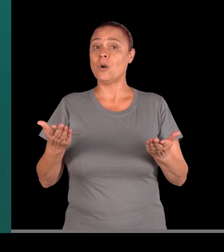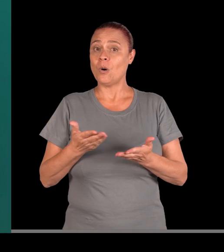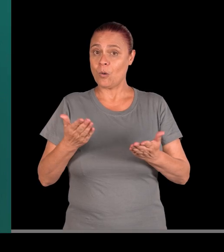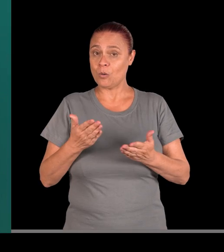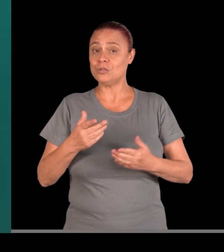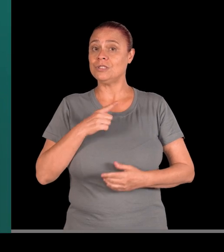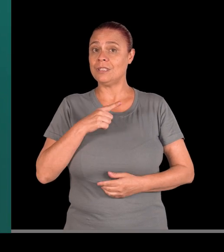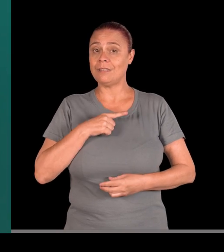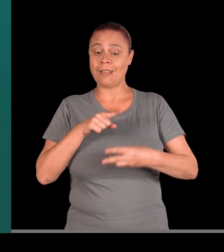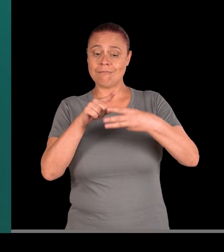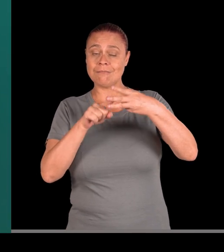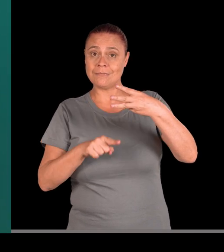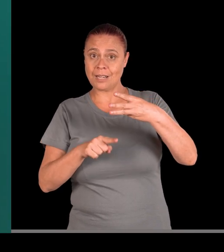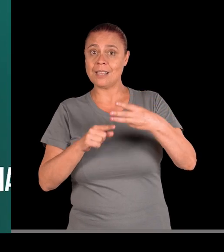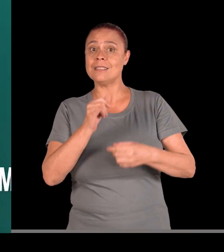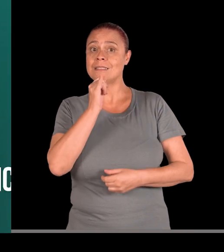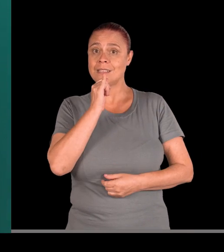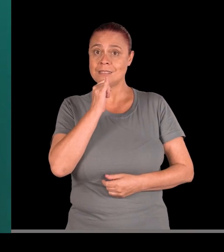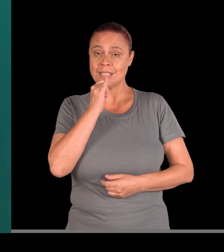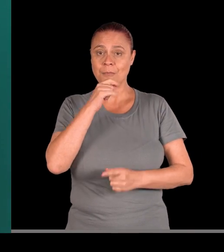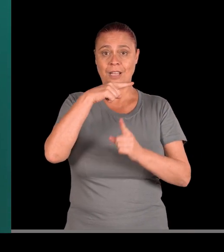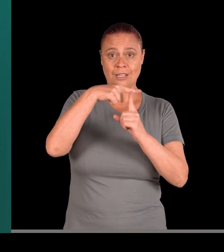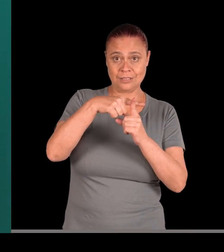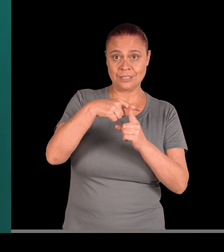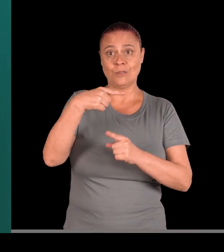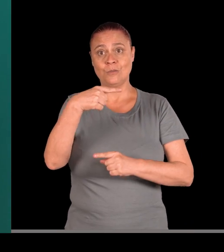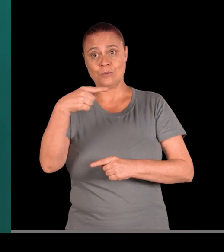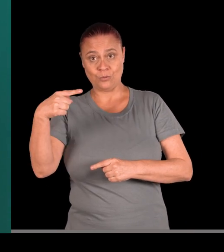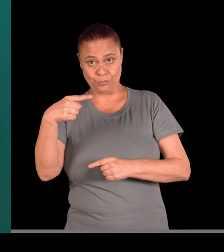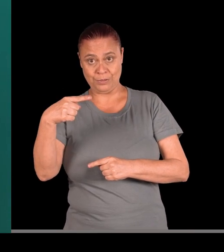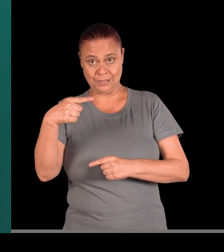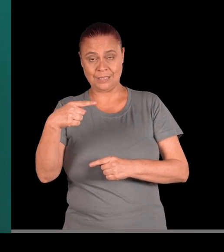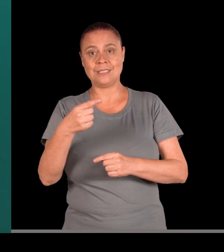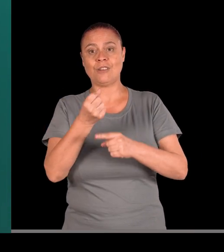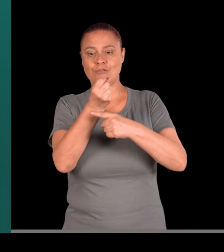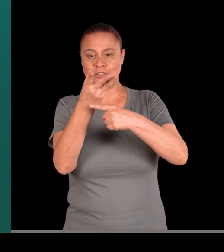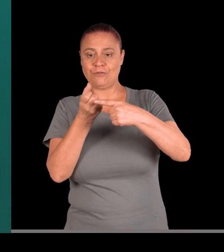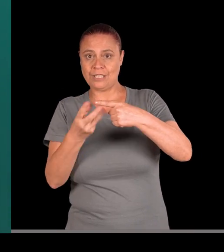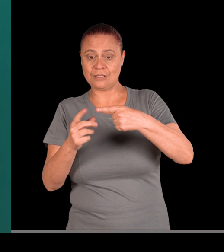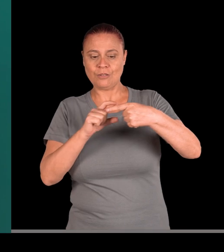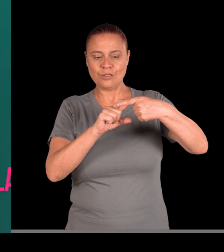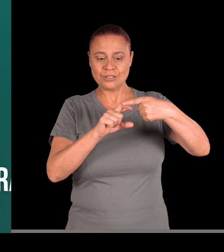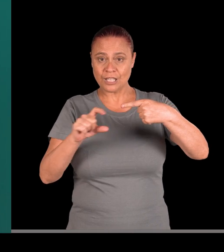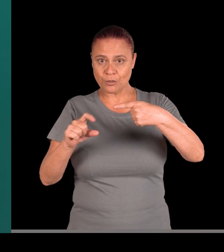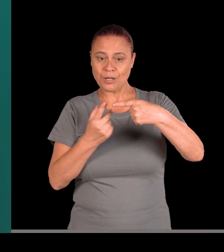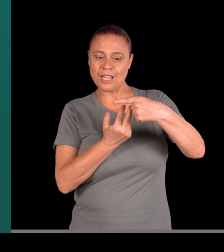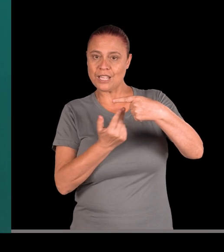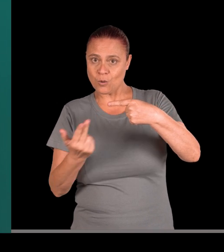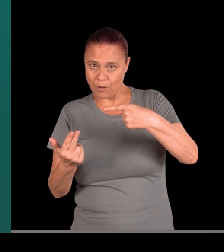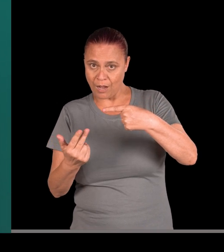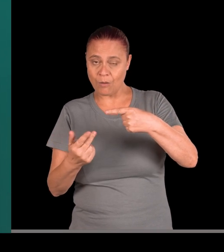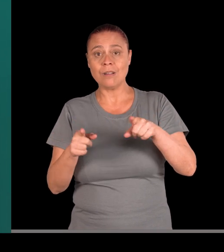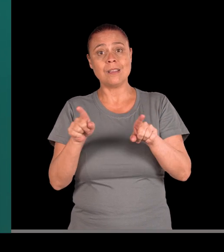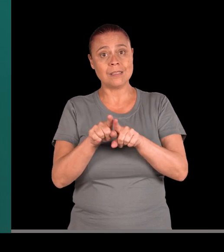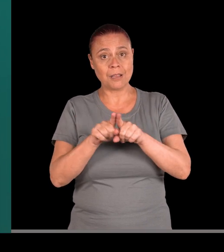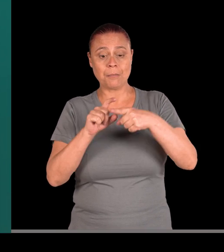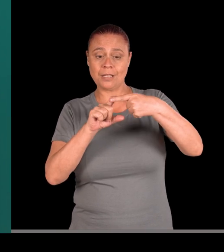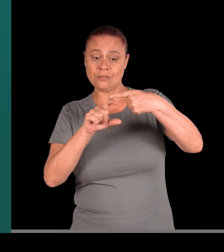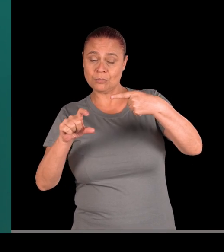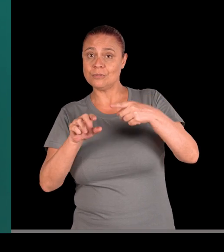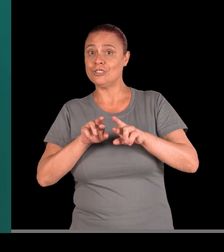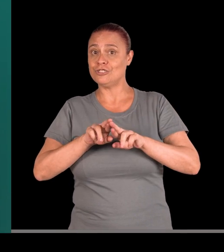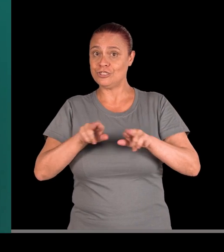Nós vamos ver 3 exemplos de adição e subtração de frações com denominadores iguais e 3 exemplos com